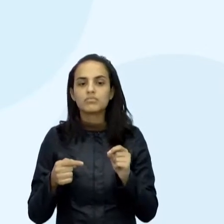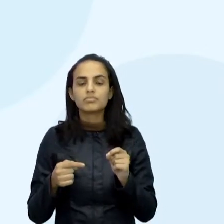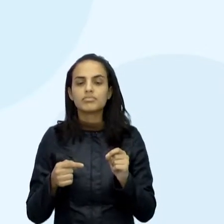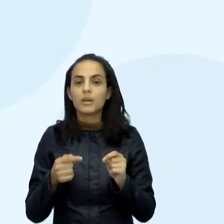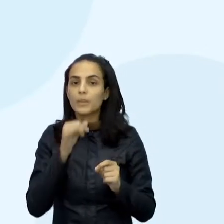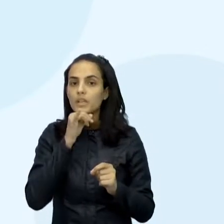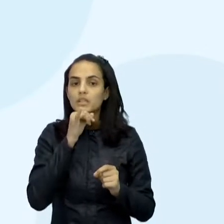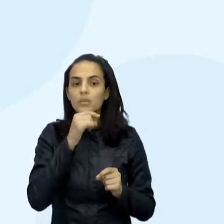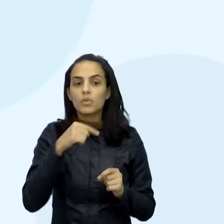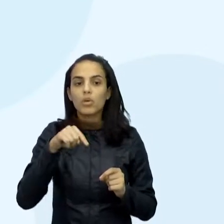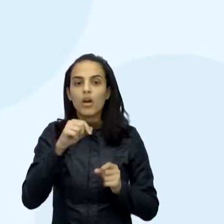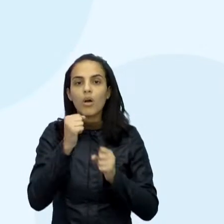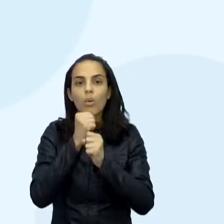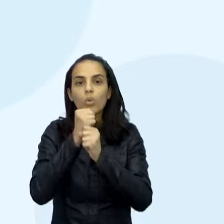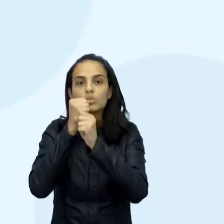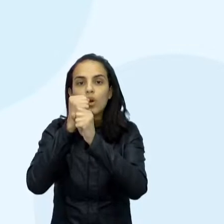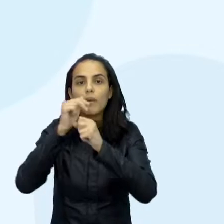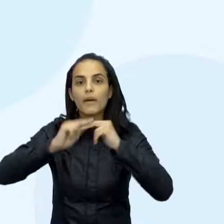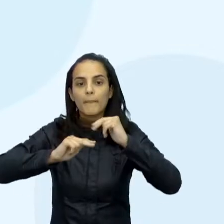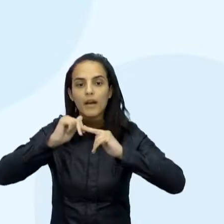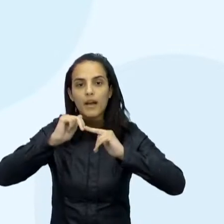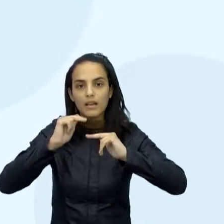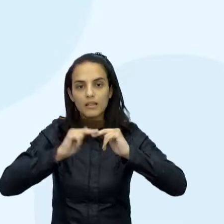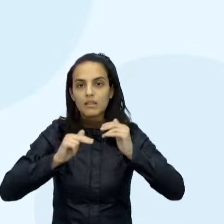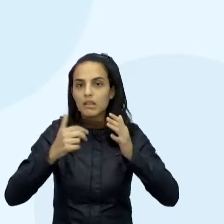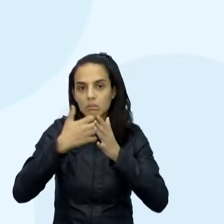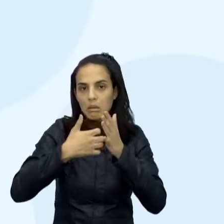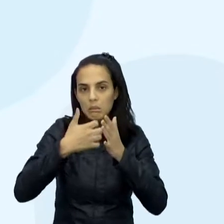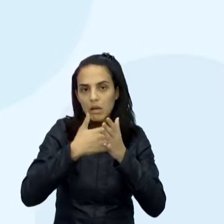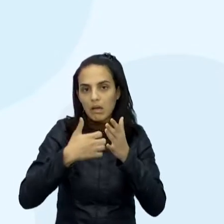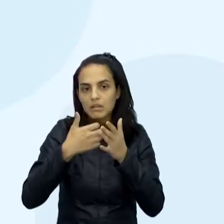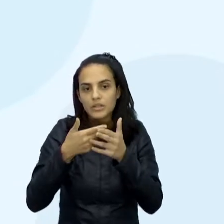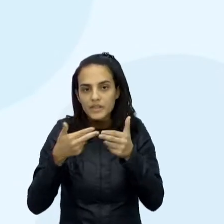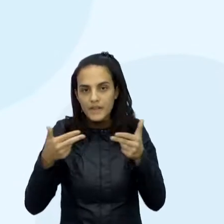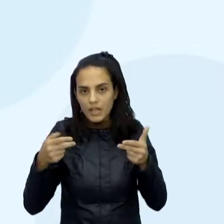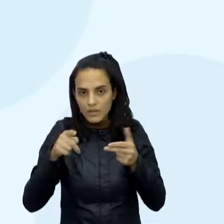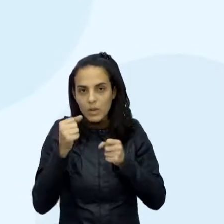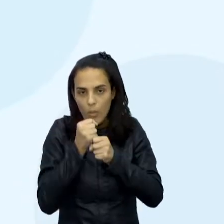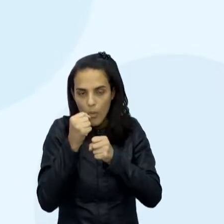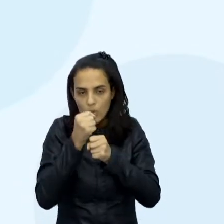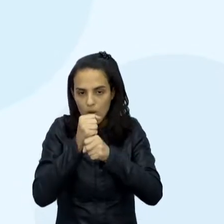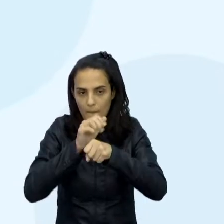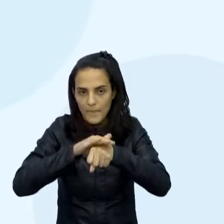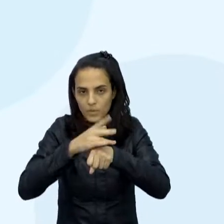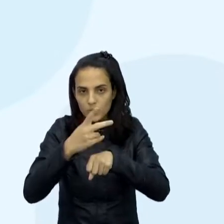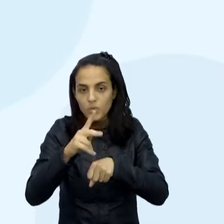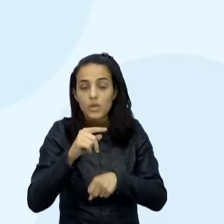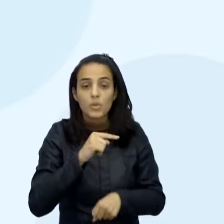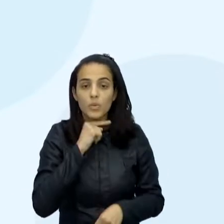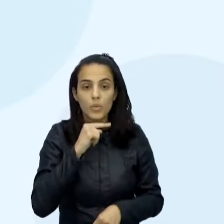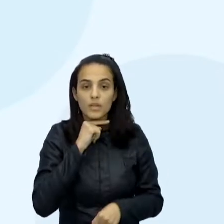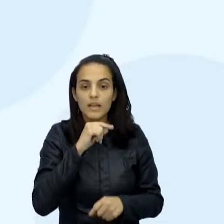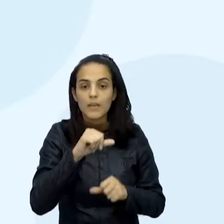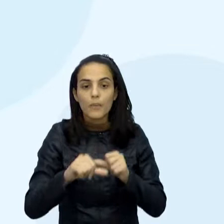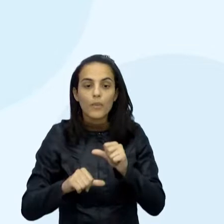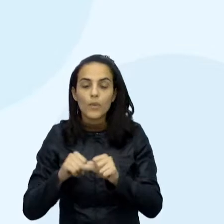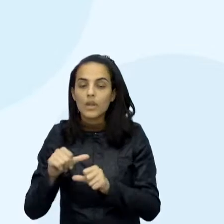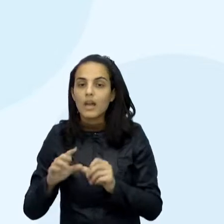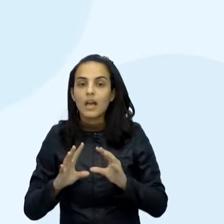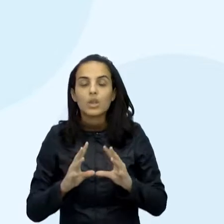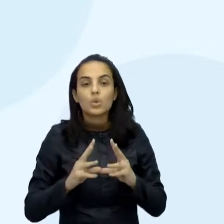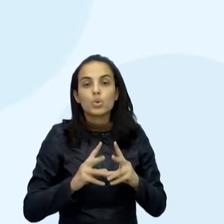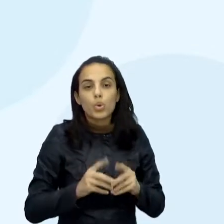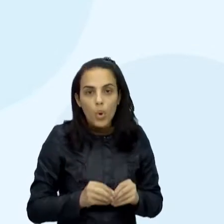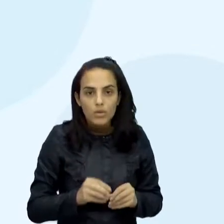que quando a gente constrói uma máquina, esta máquina ela não consegue converter totalmente